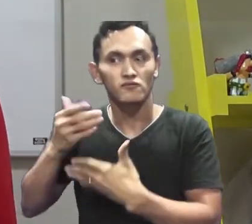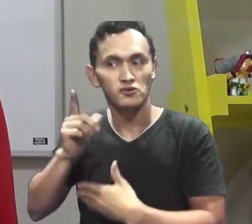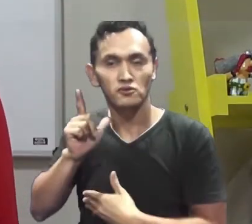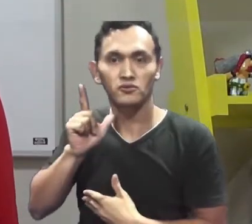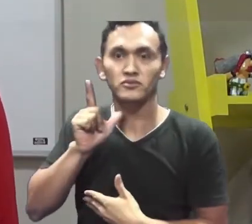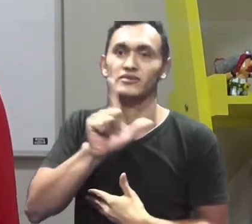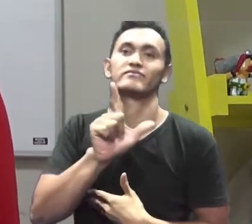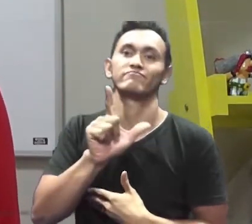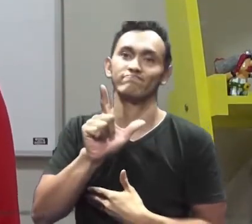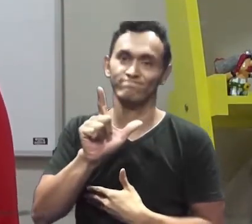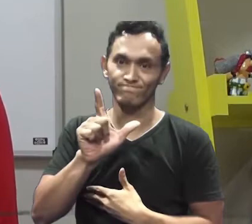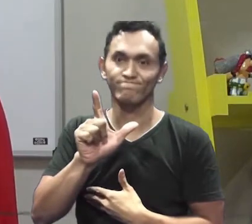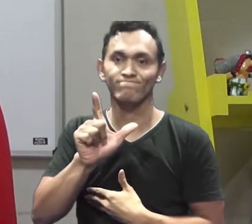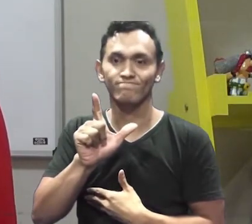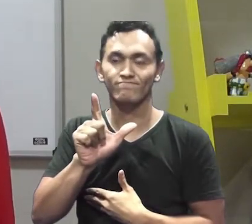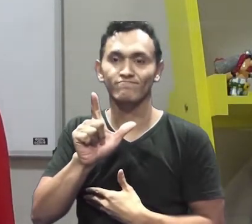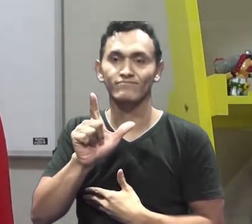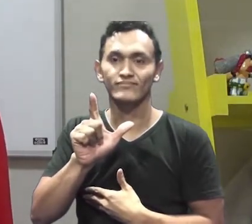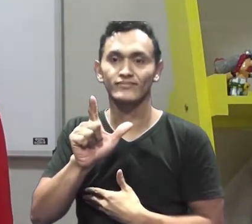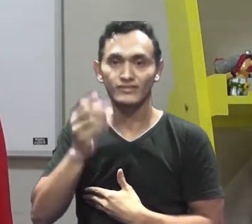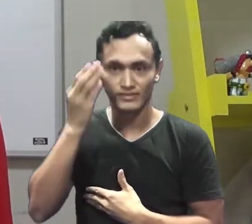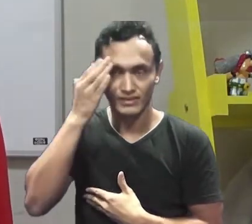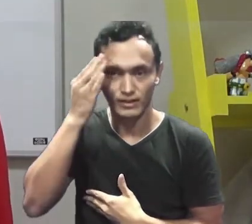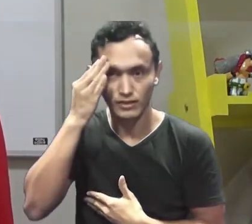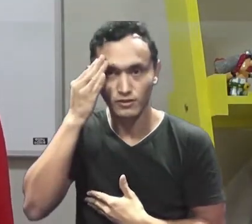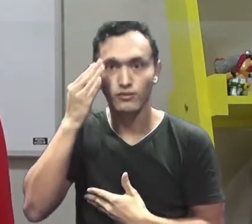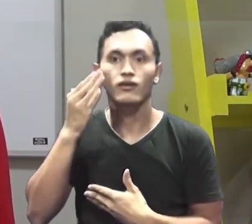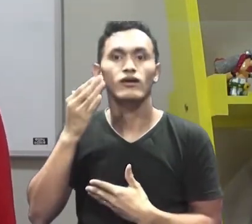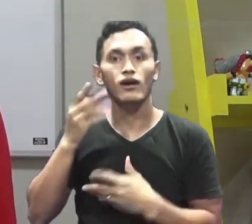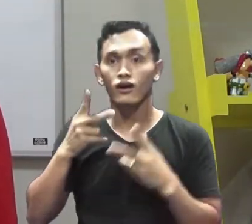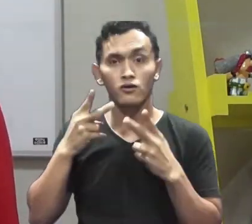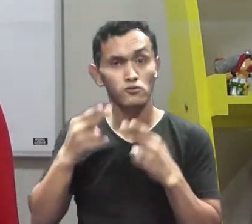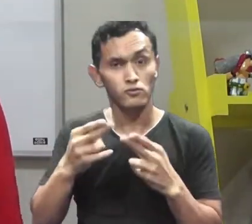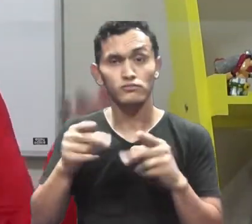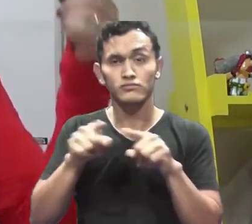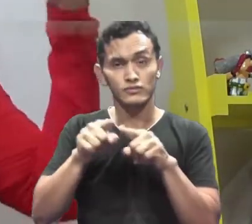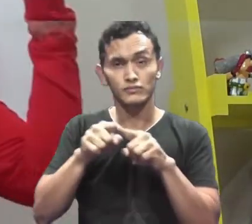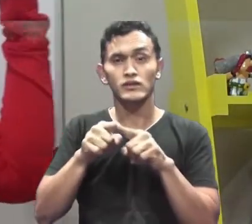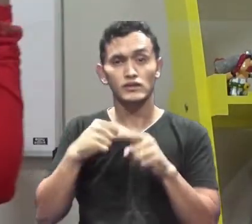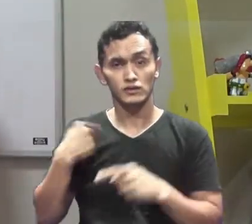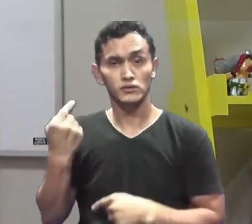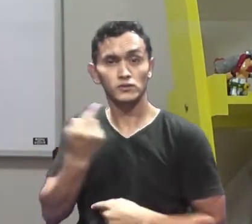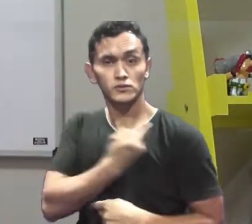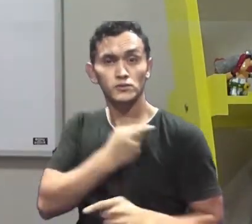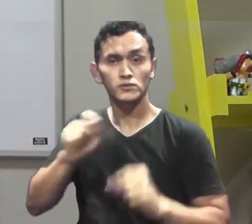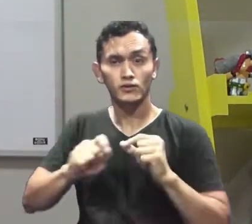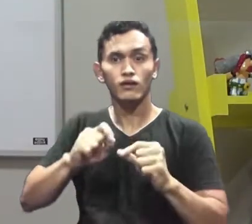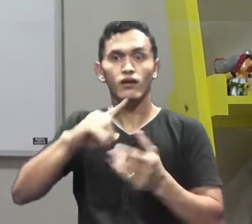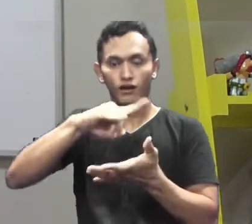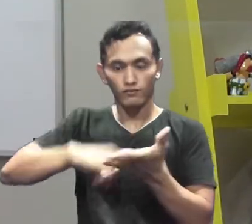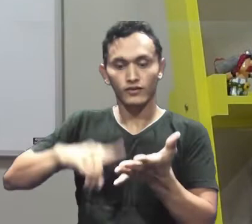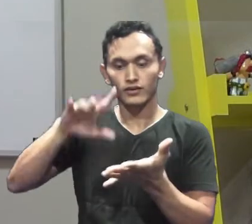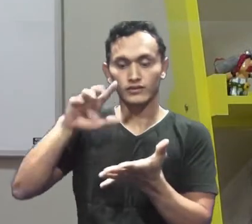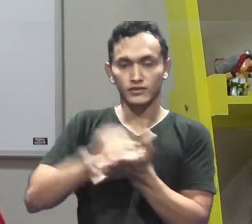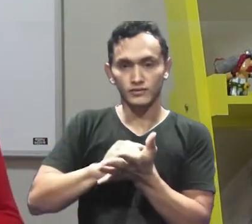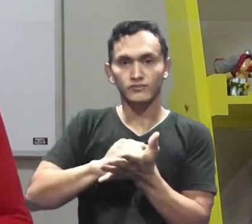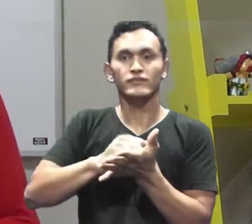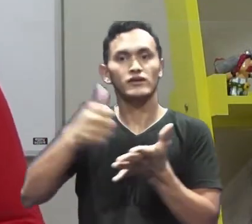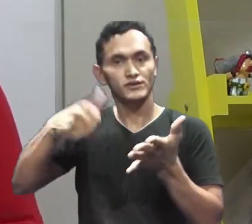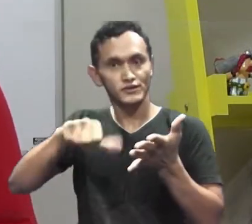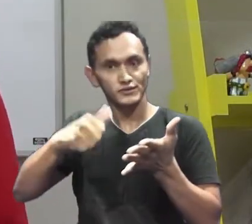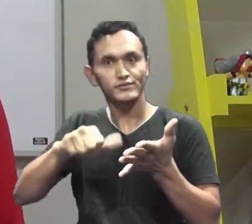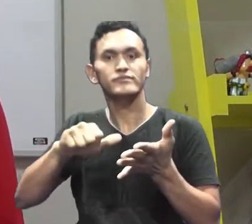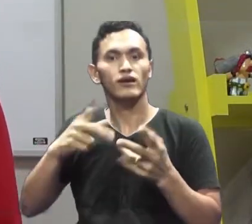aumentando a dificuldade conforme a criança avança. O mesmo acontece quando a gente aplica a